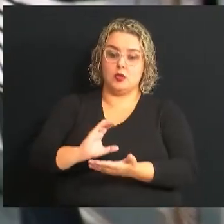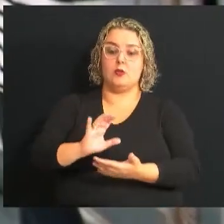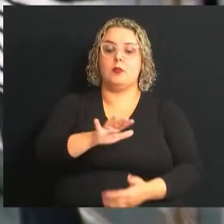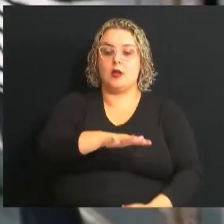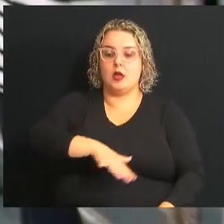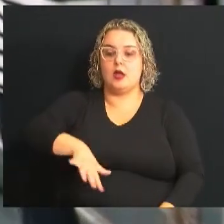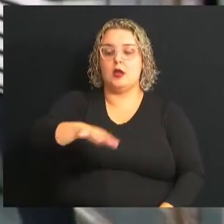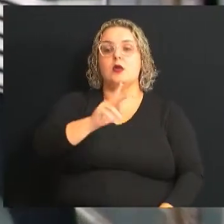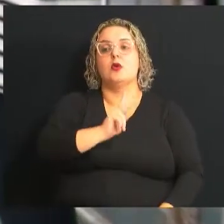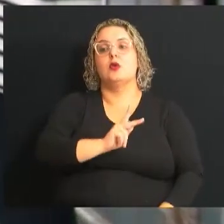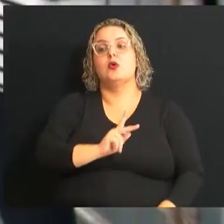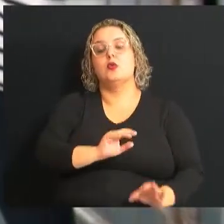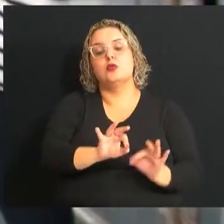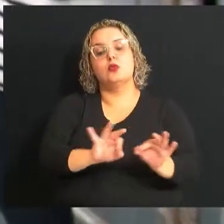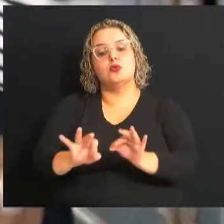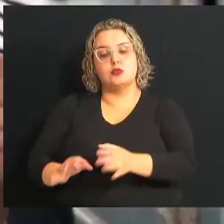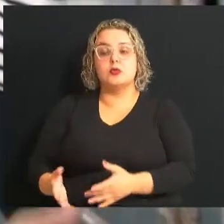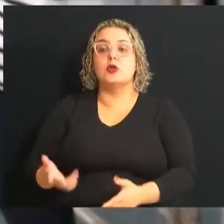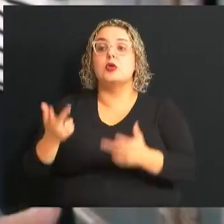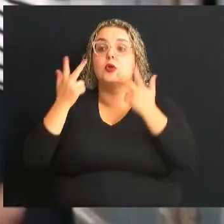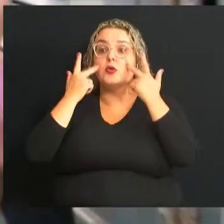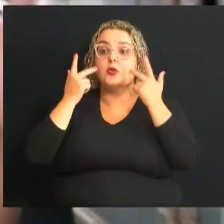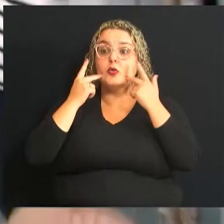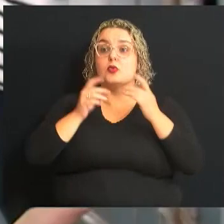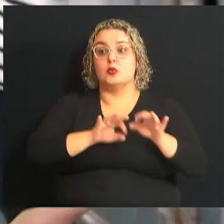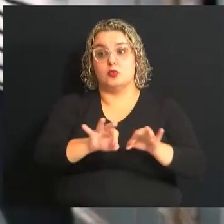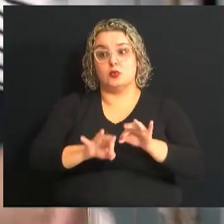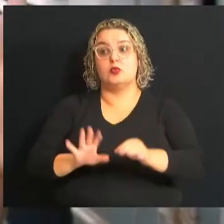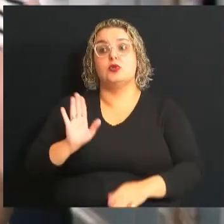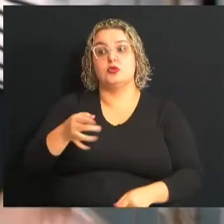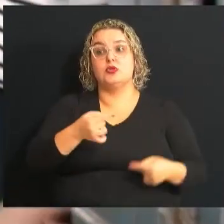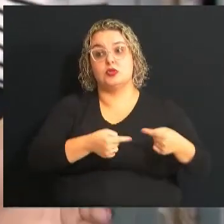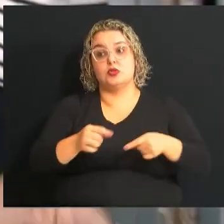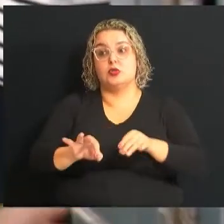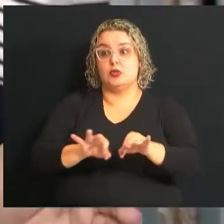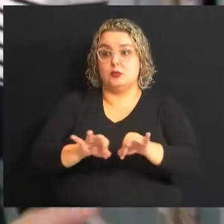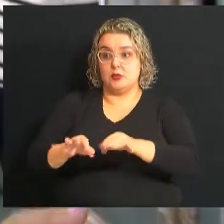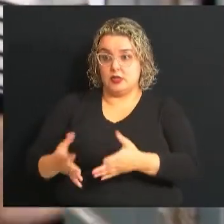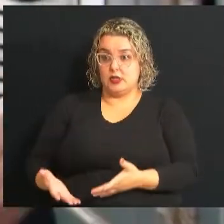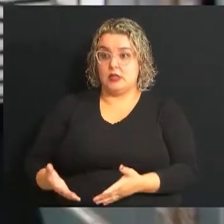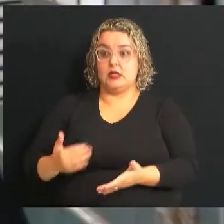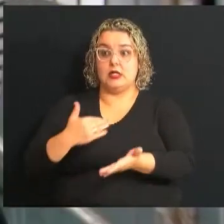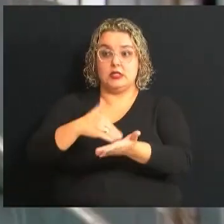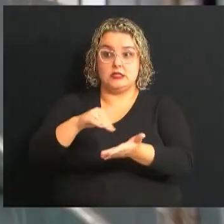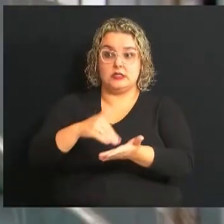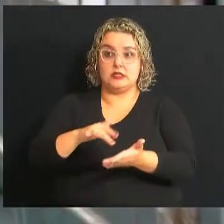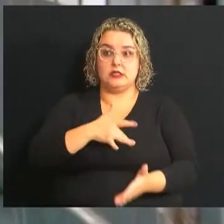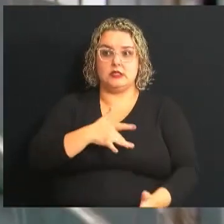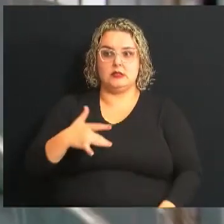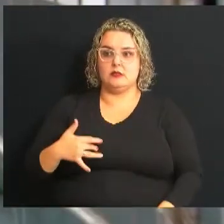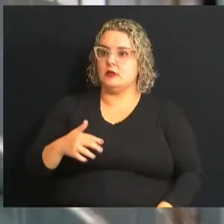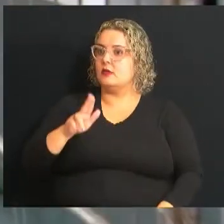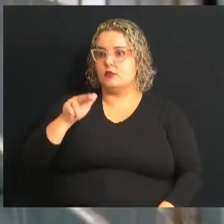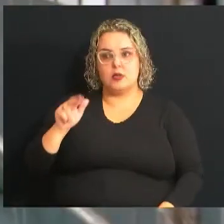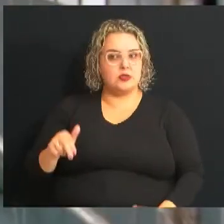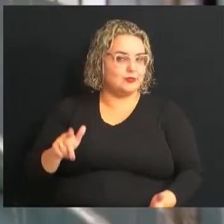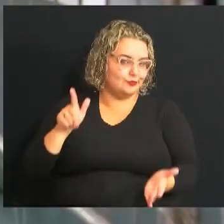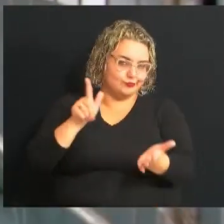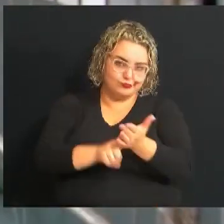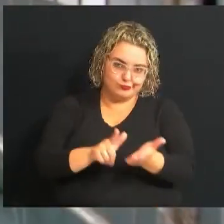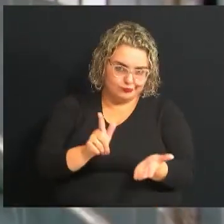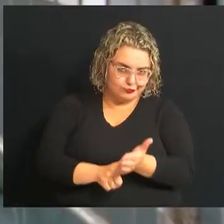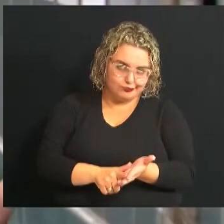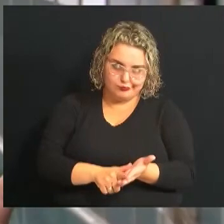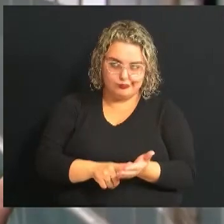projetos que geralmente são projetos que já foram discutidos, planejados na Secretaria Municipal de Saúde, mas nunca sai do papel. Mas